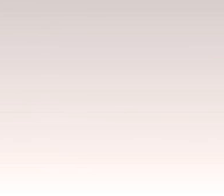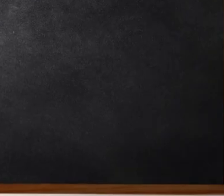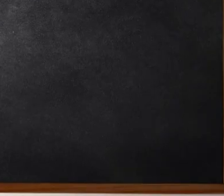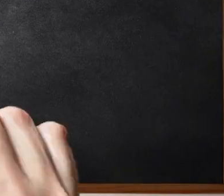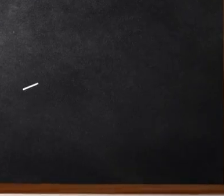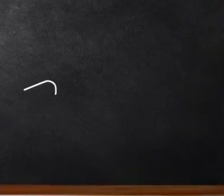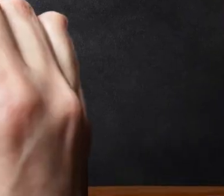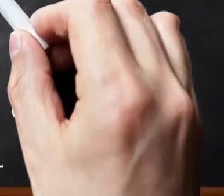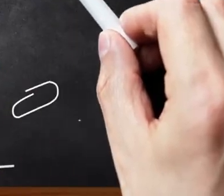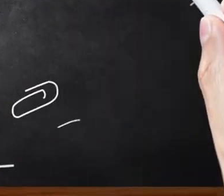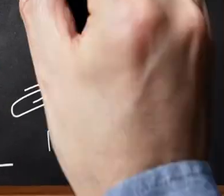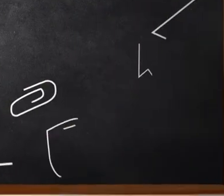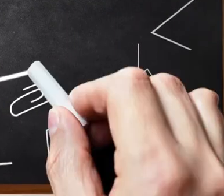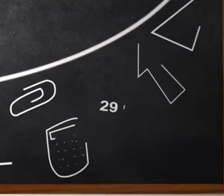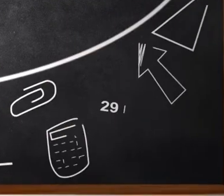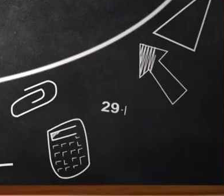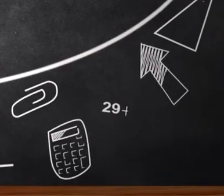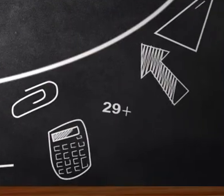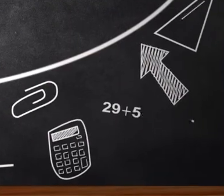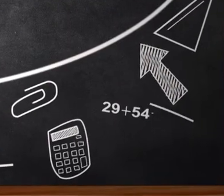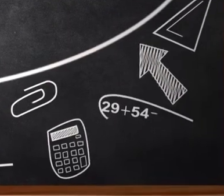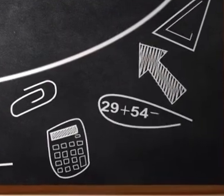E aí